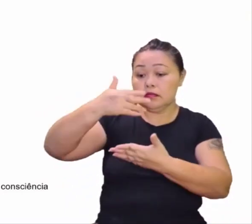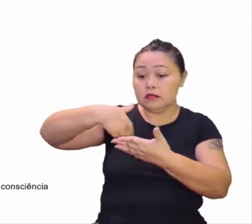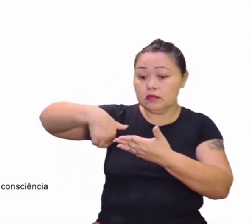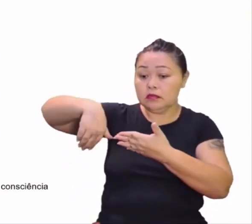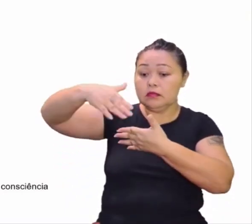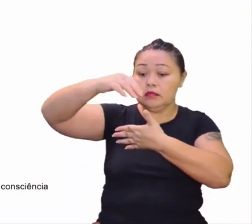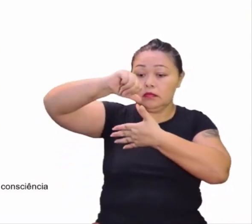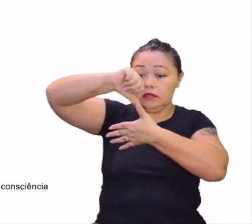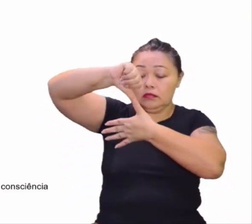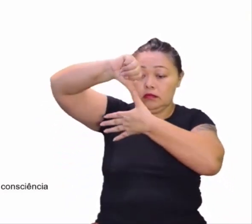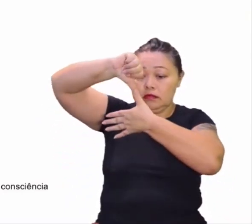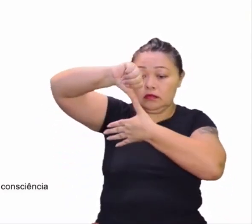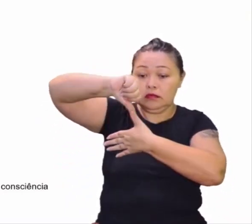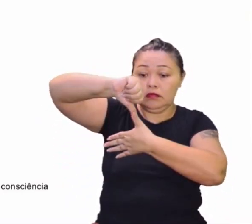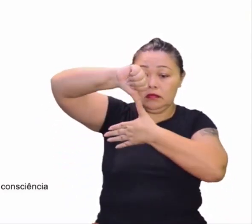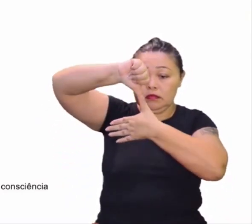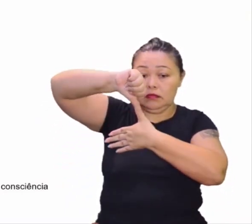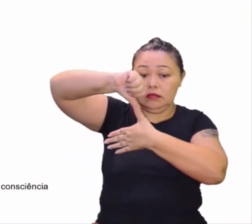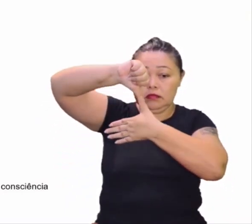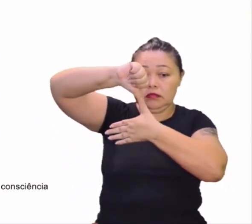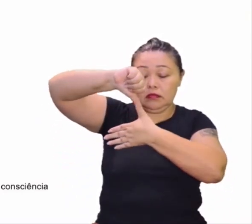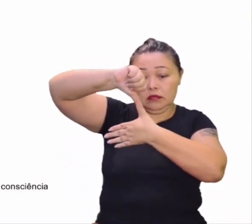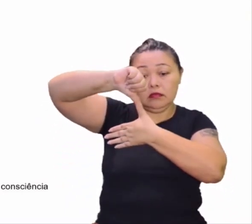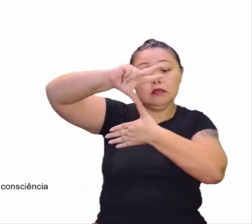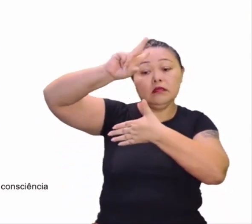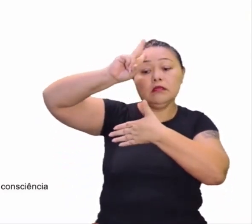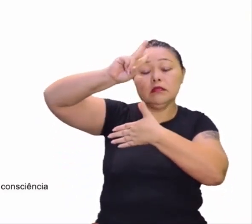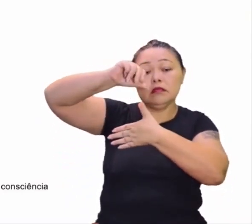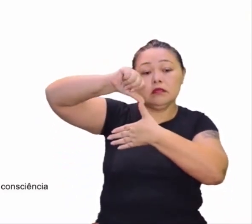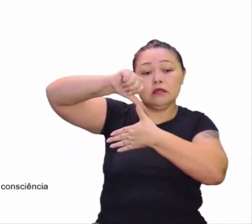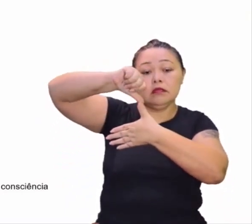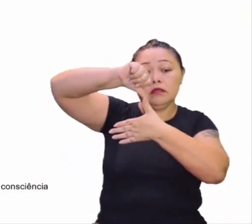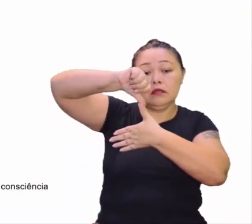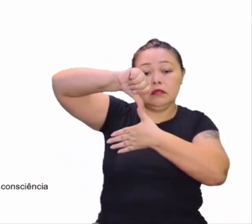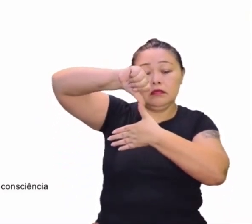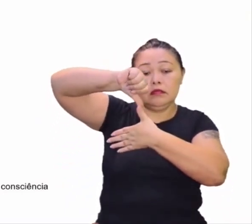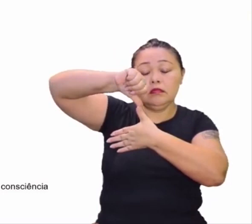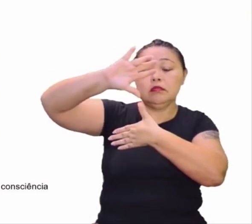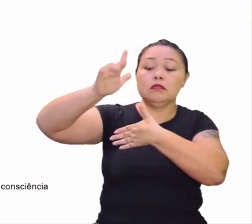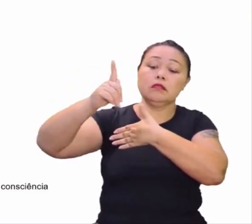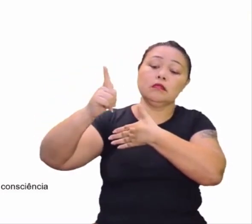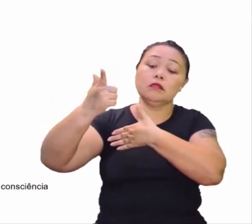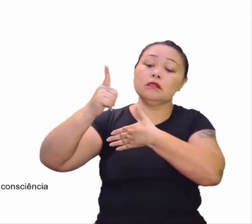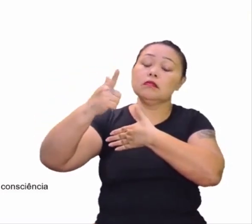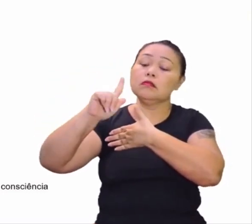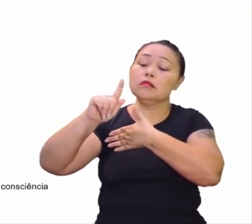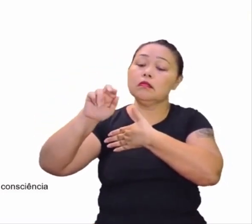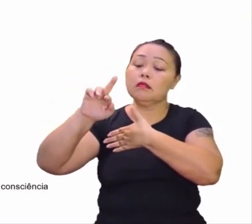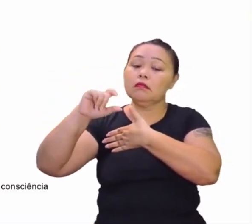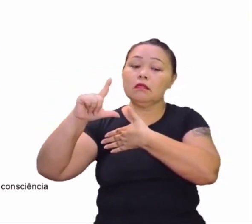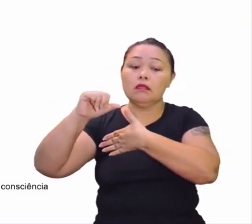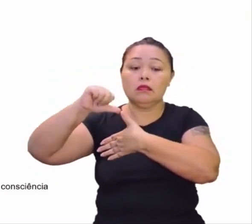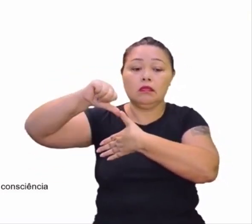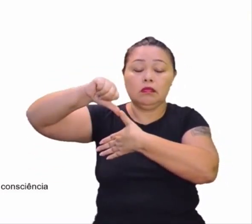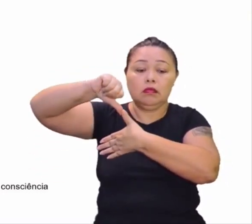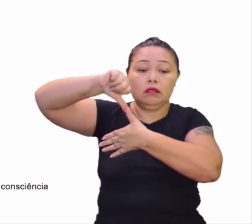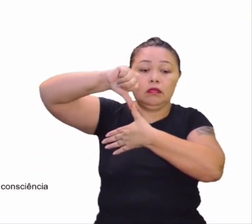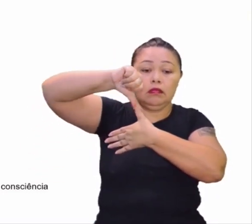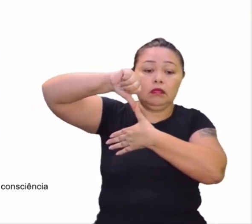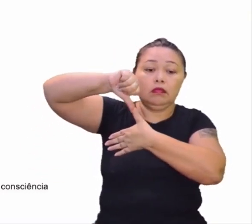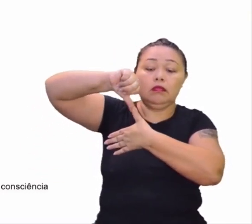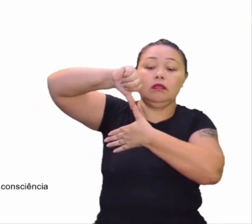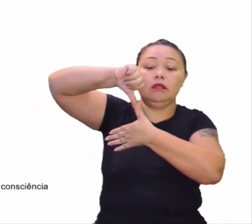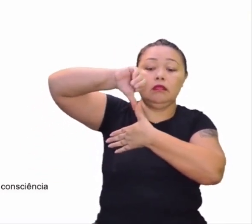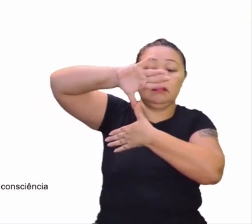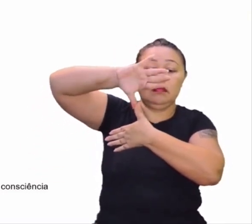América, e é a América do Sul, porque aqui acima a gente, lembrando, você que estudou Geografia Geral no primeiro ano, nós temos aqui a América